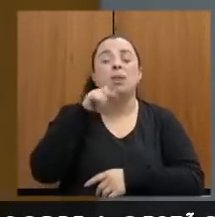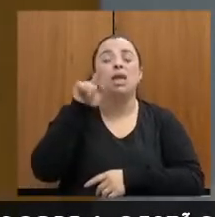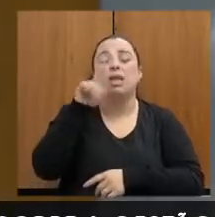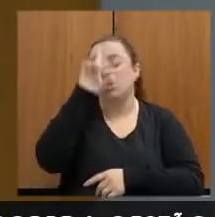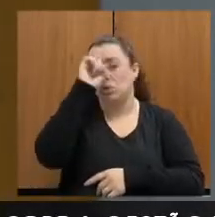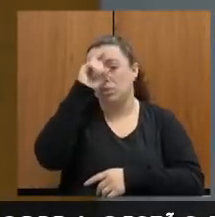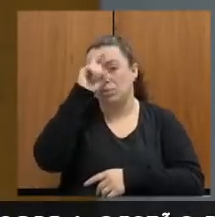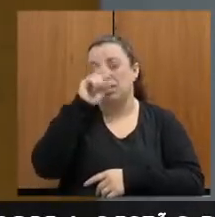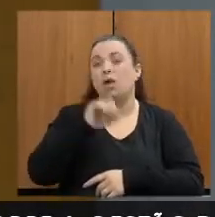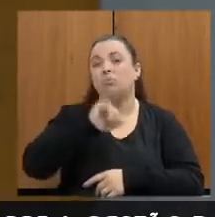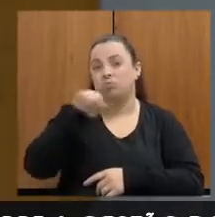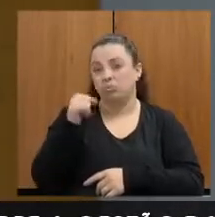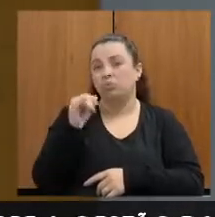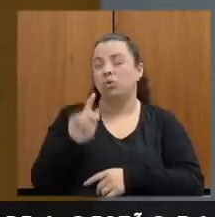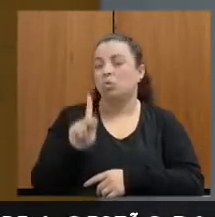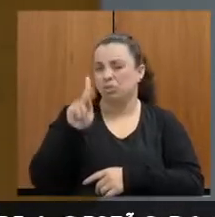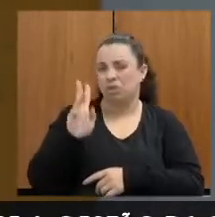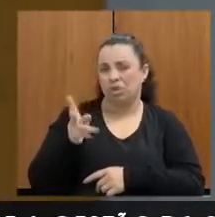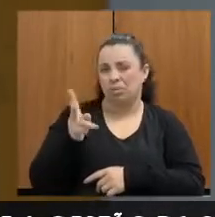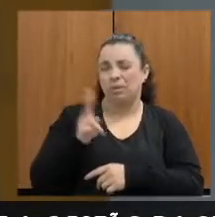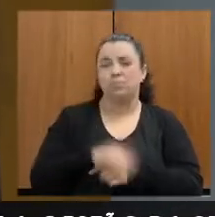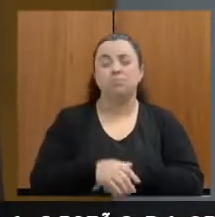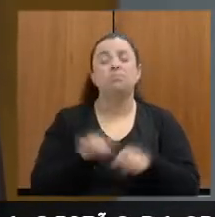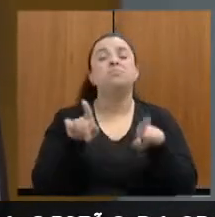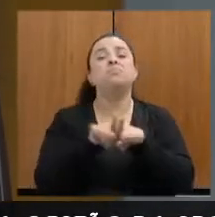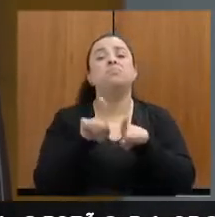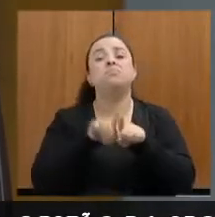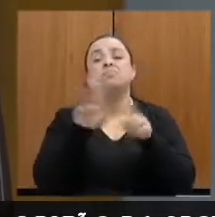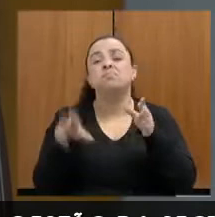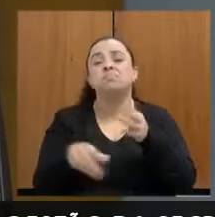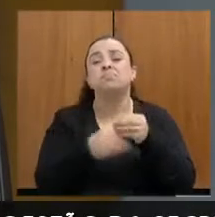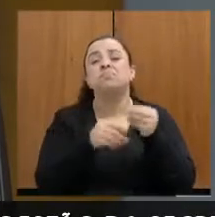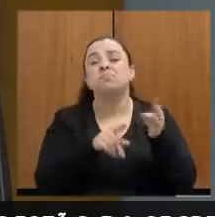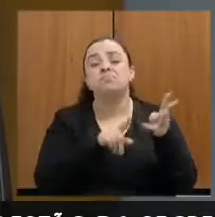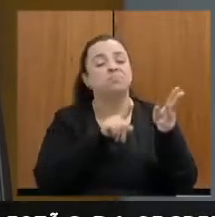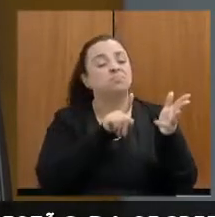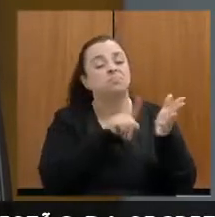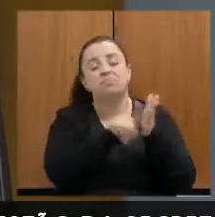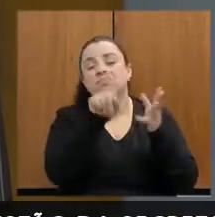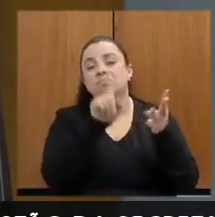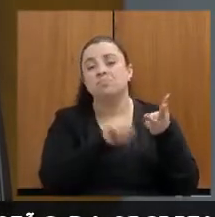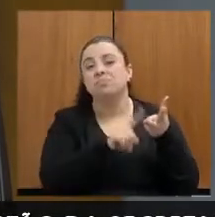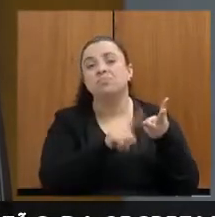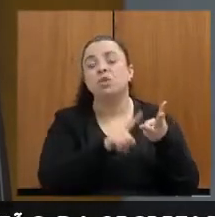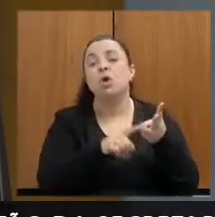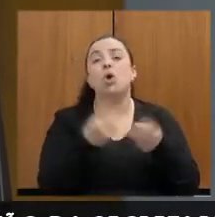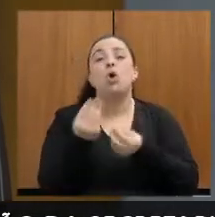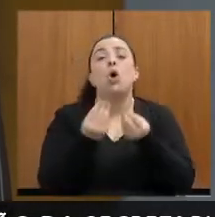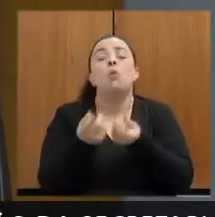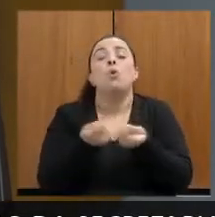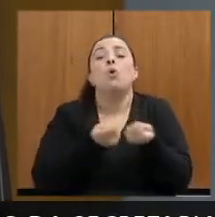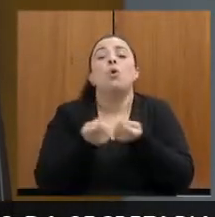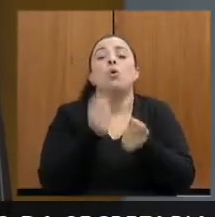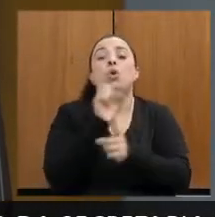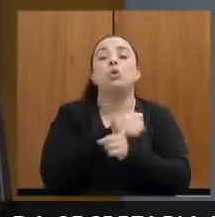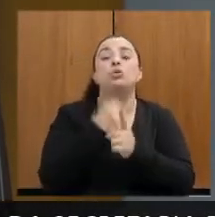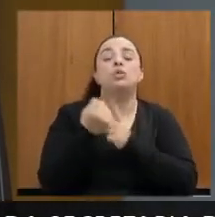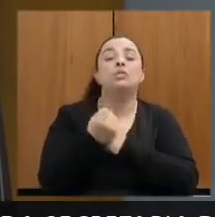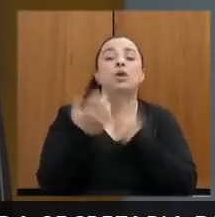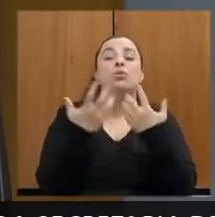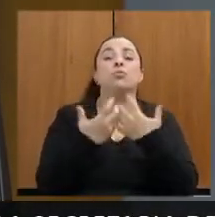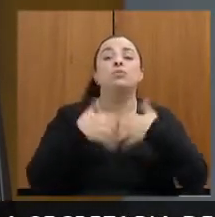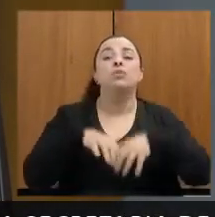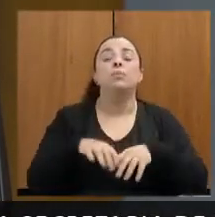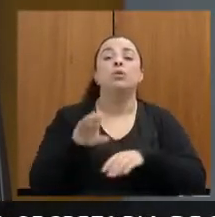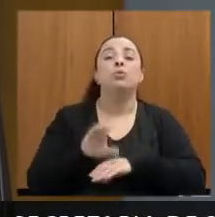e acrescento também tá e do restabelecimento do controle social do